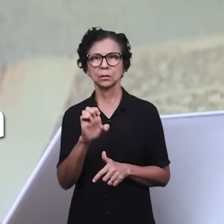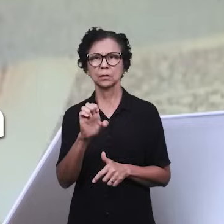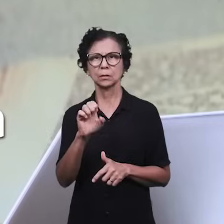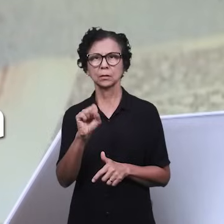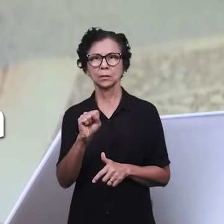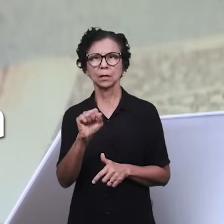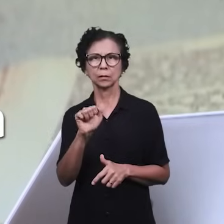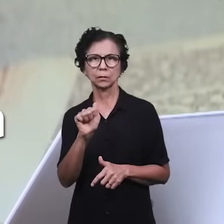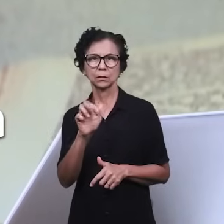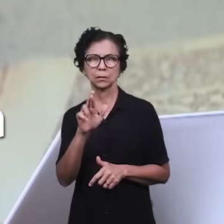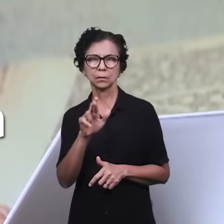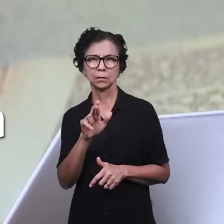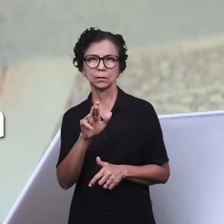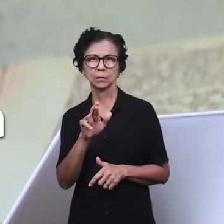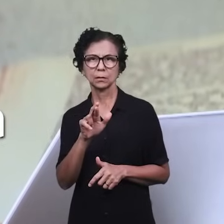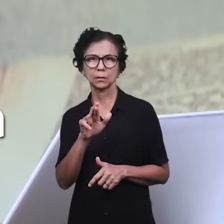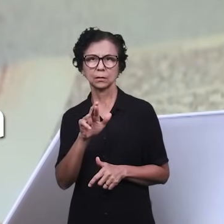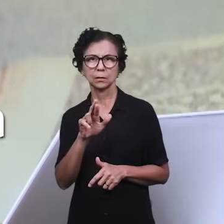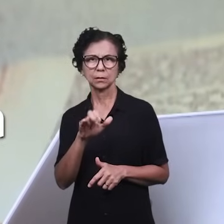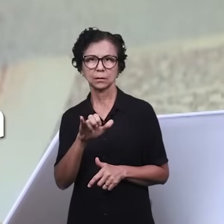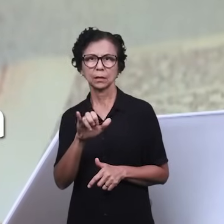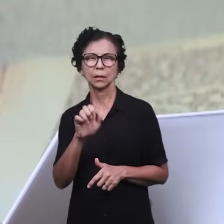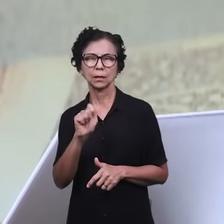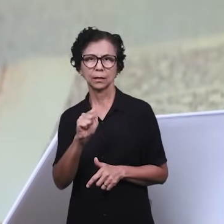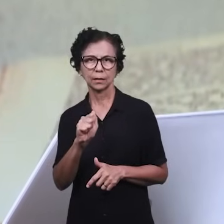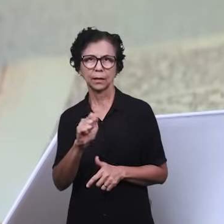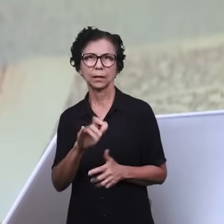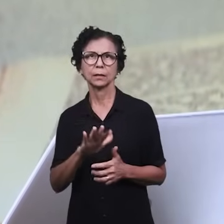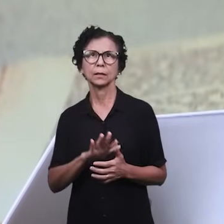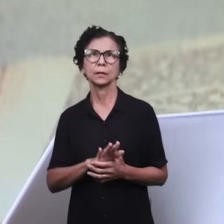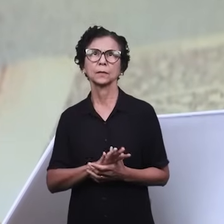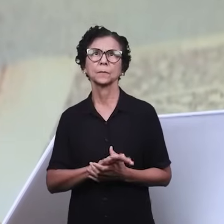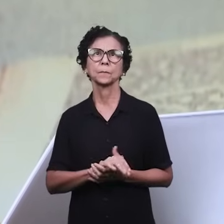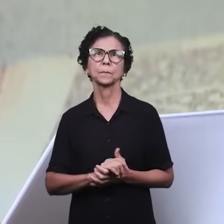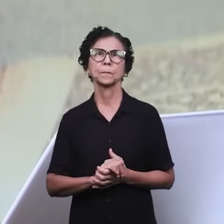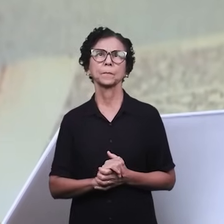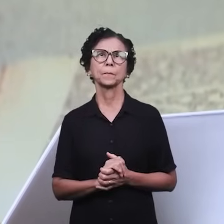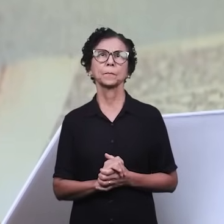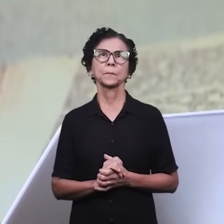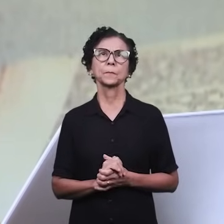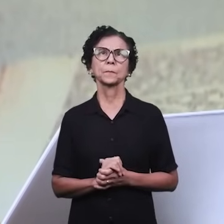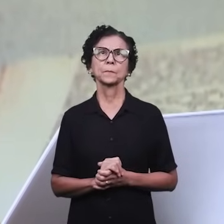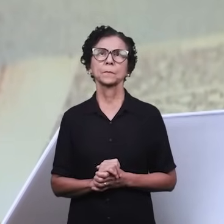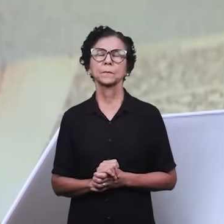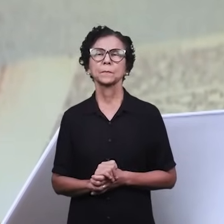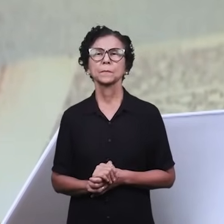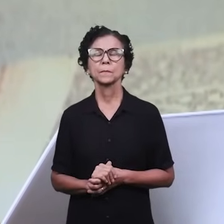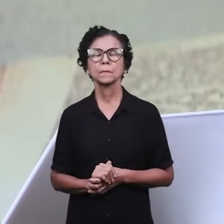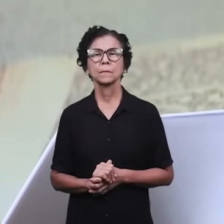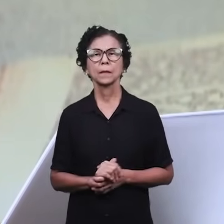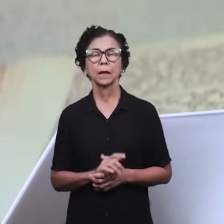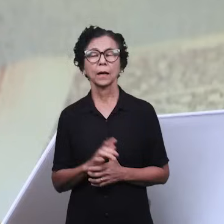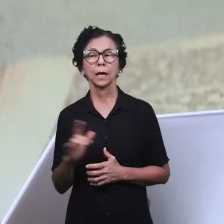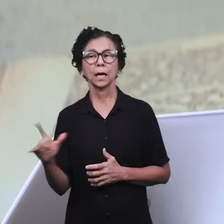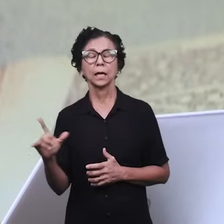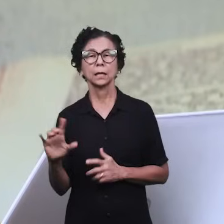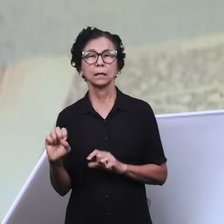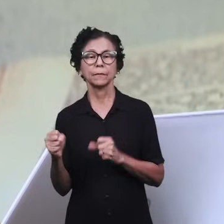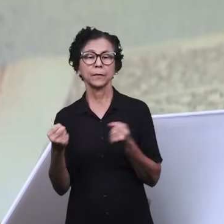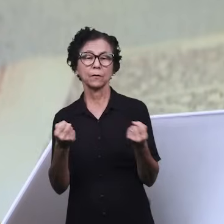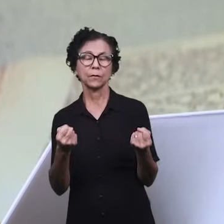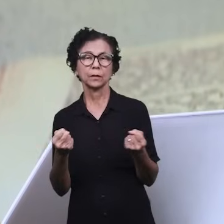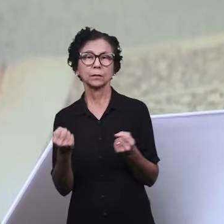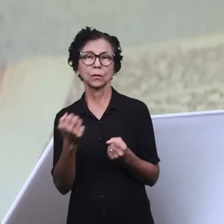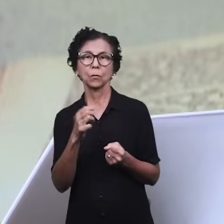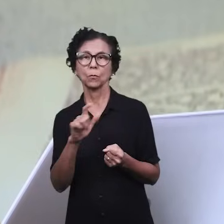um problema com ele, que ele abrigou o Ário, né? Ele abrigou o Ário. O Ário foi excluído porque o Ário